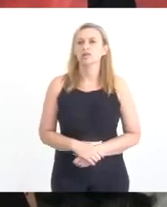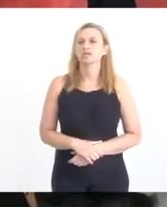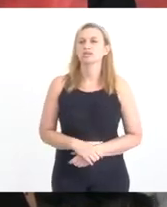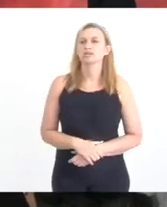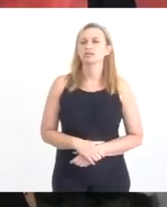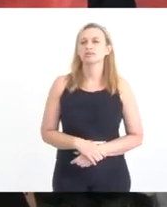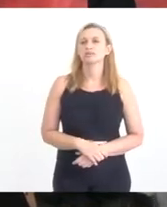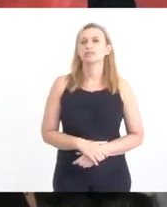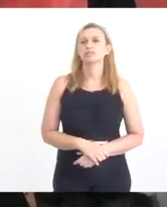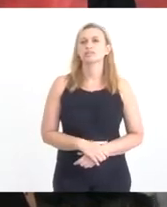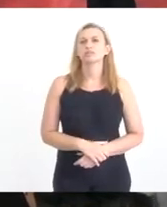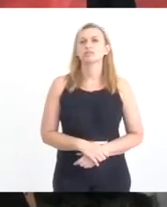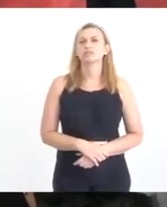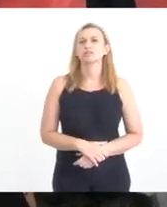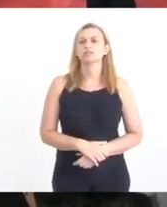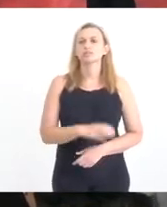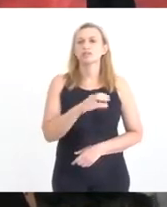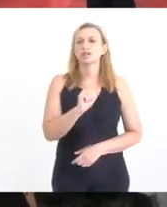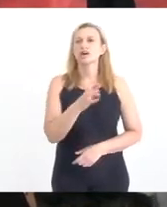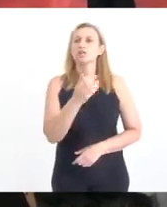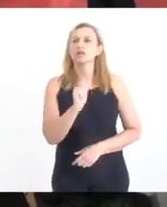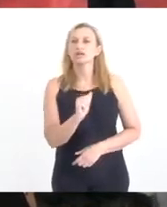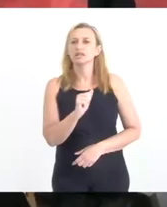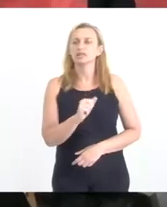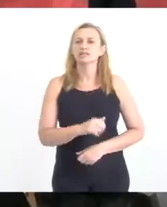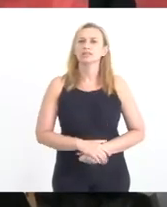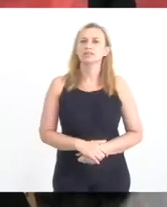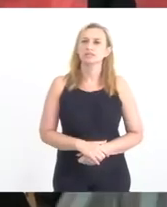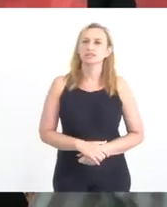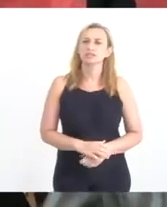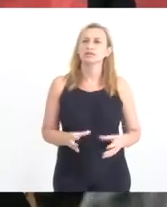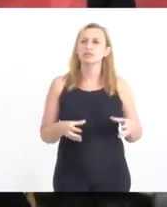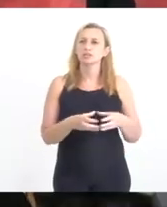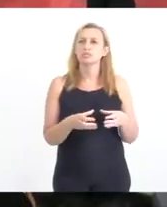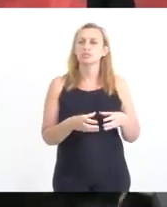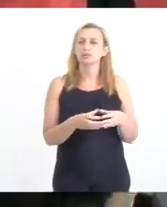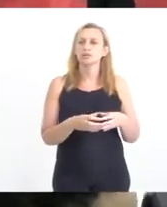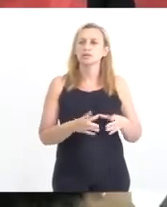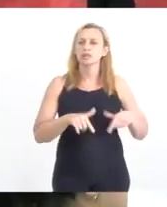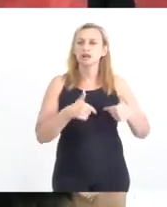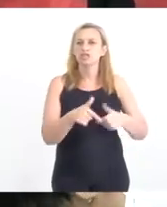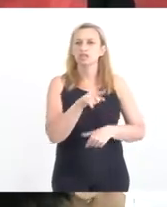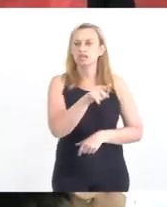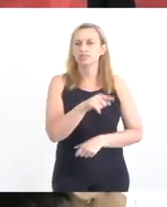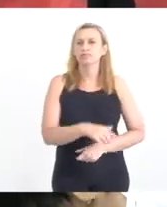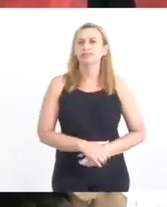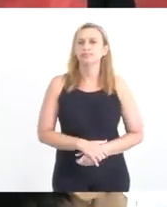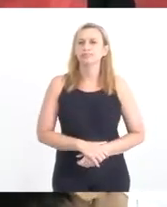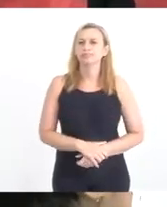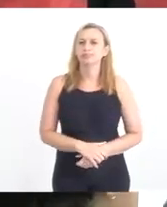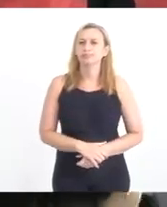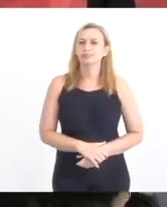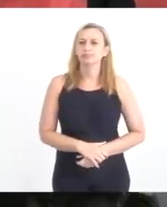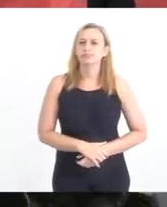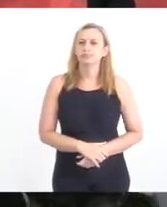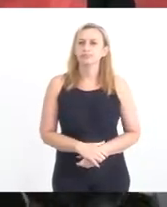chama agora que a frente Carolina Marinho EA equipe de lá tua vó